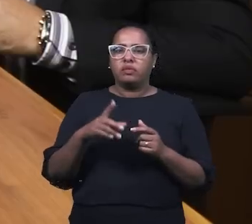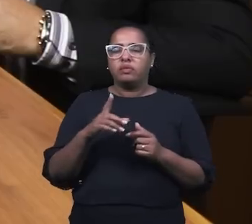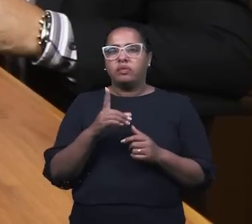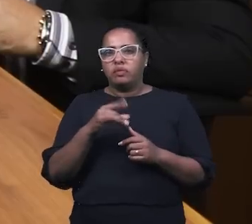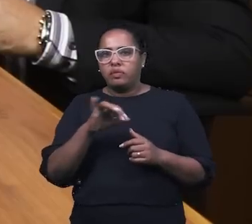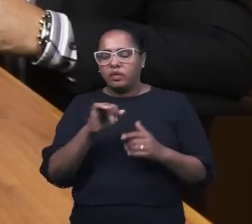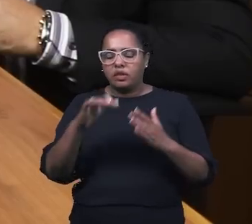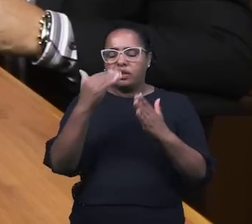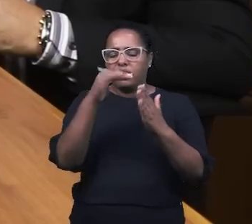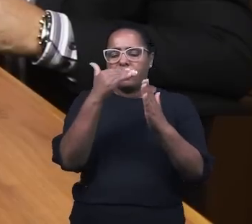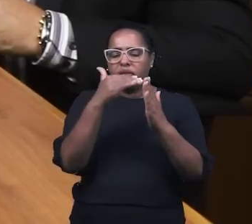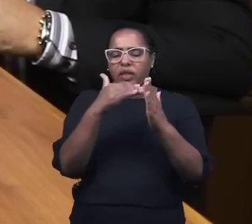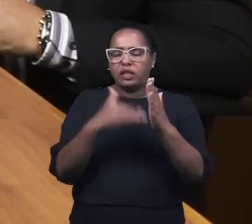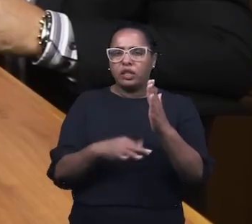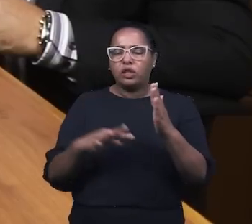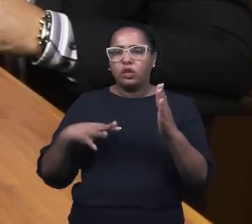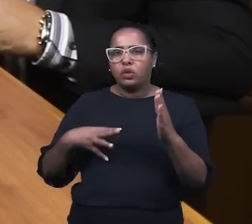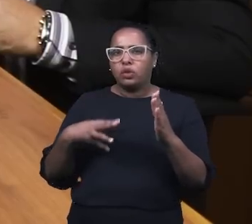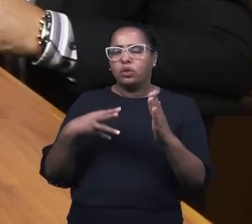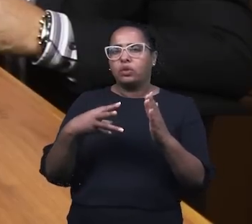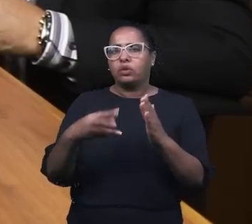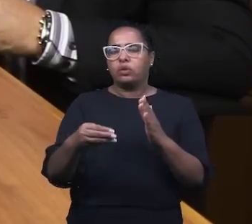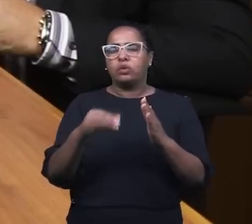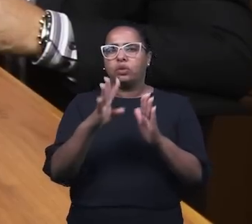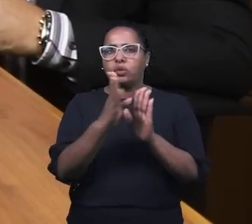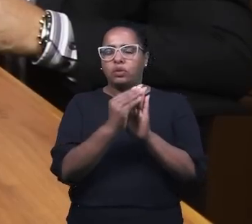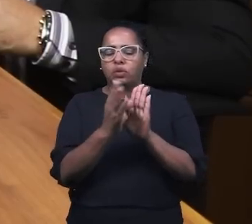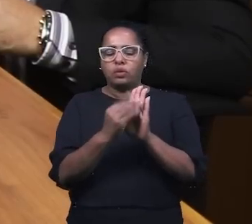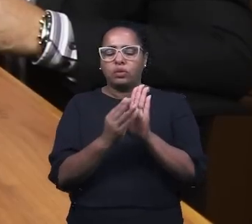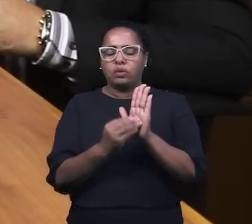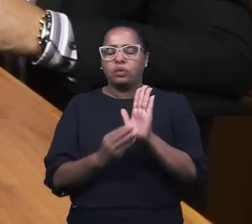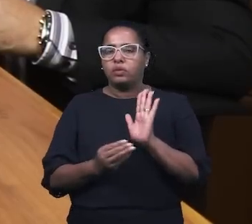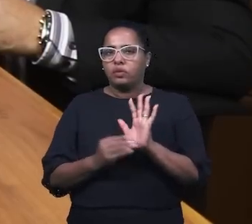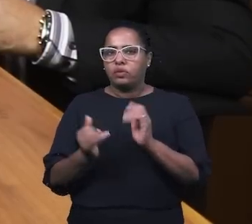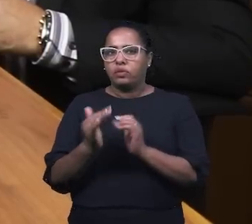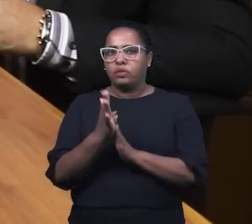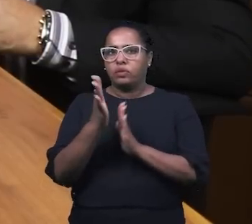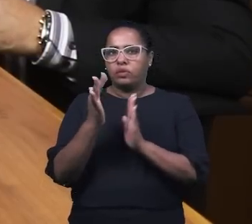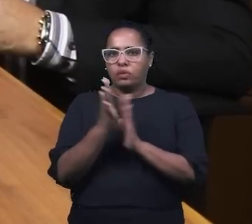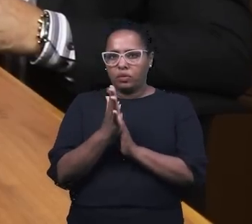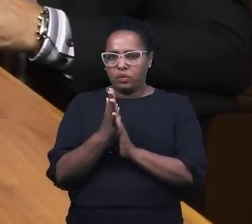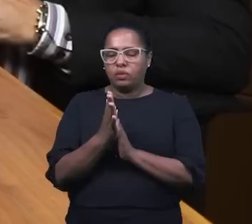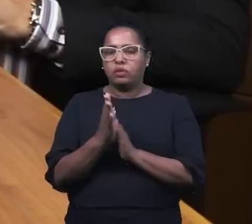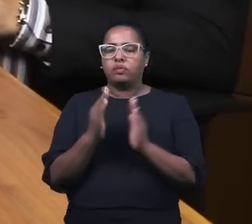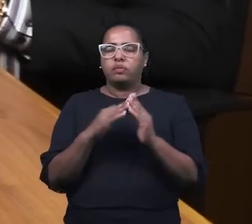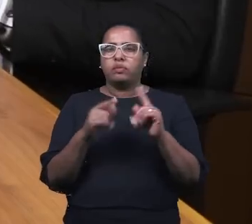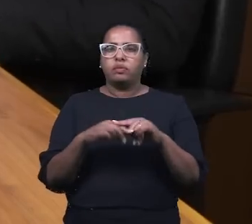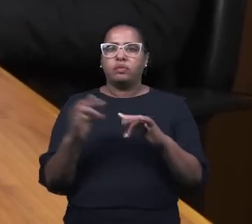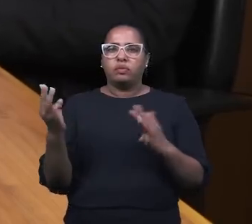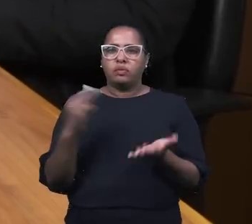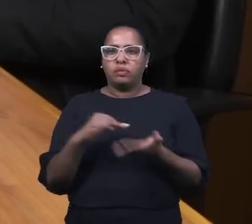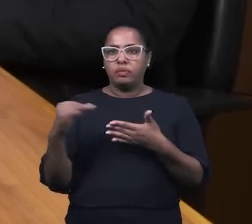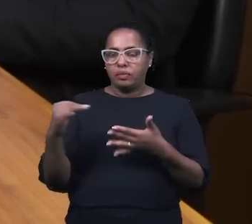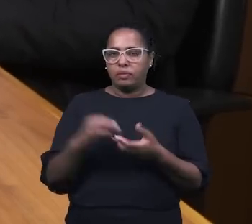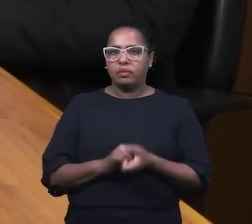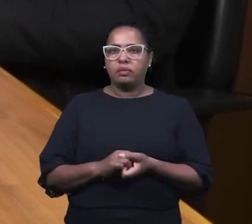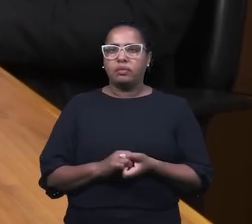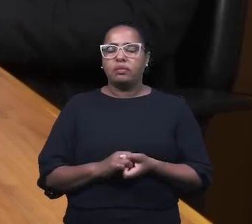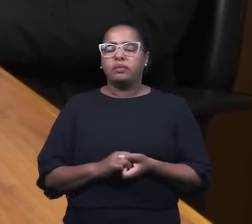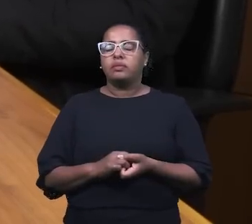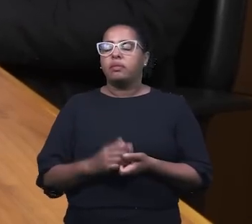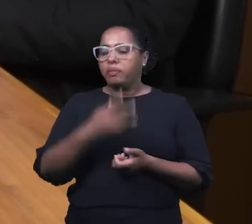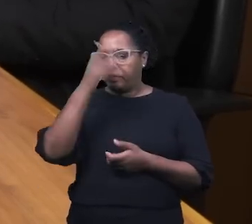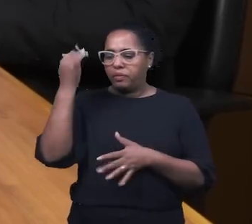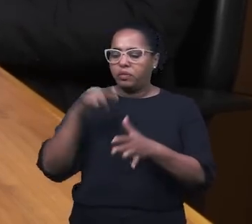Deezer. Então, todas elas têm os conteúdos de louvores da Igreja Maranata. A pessoa busca